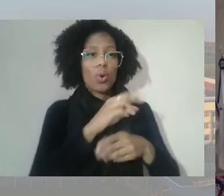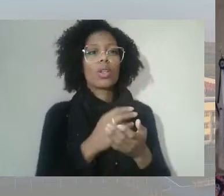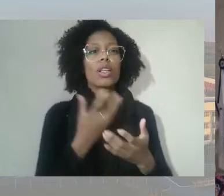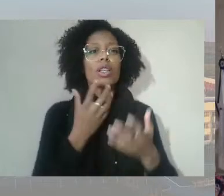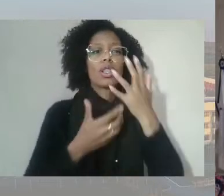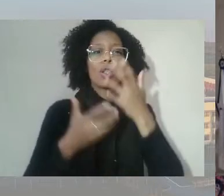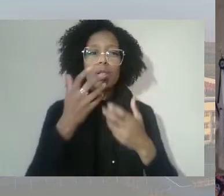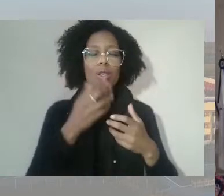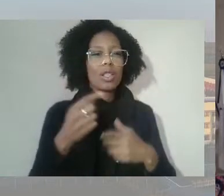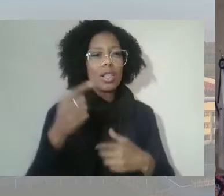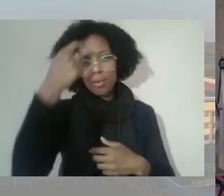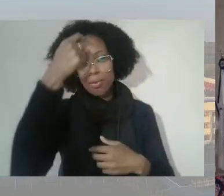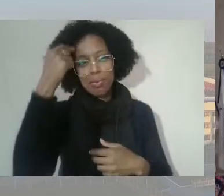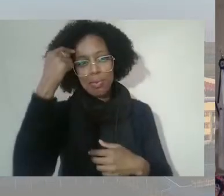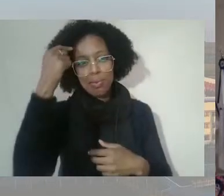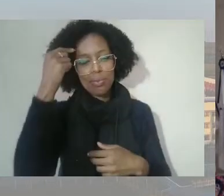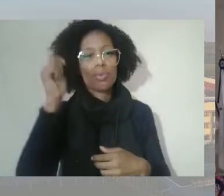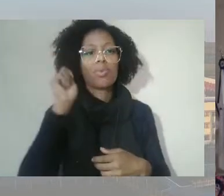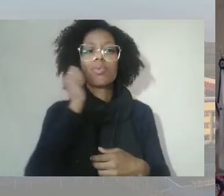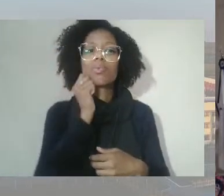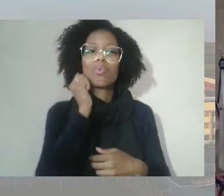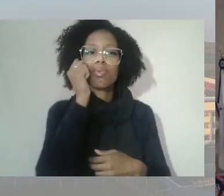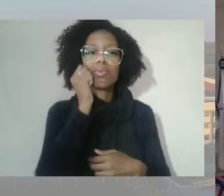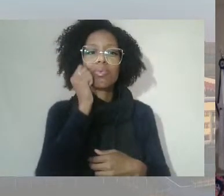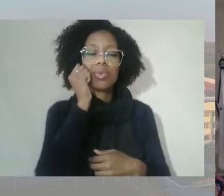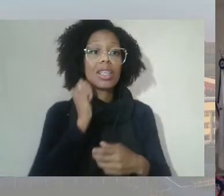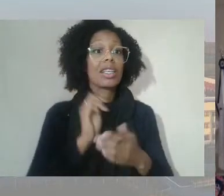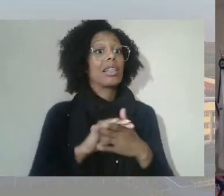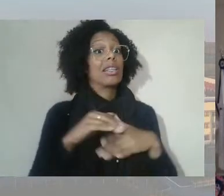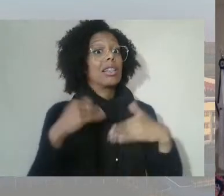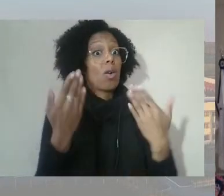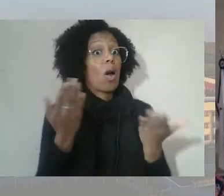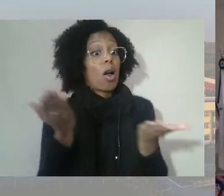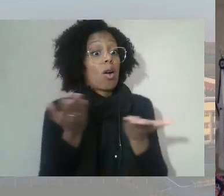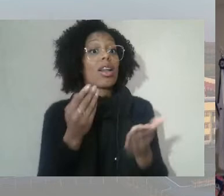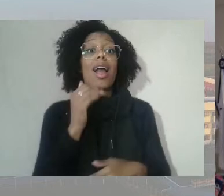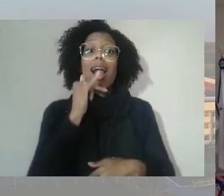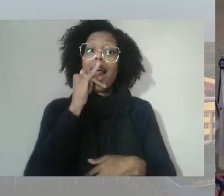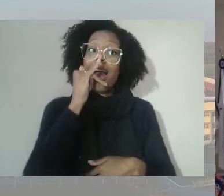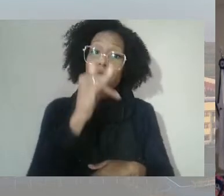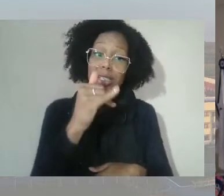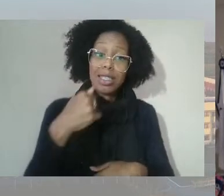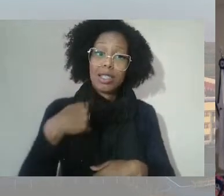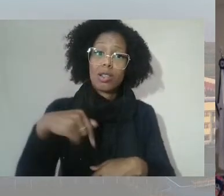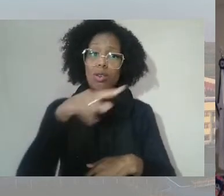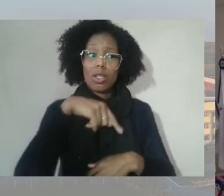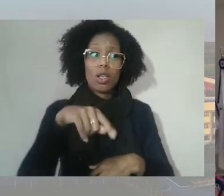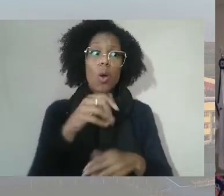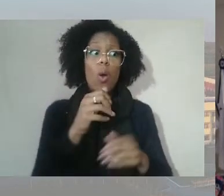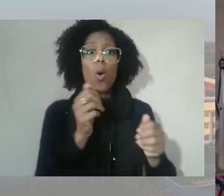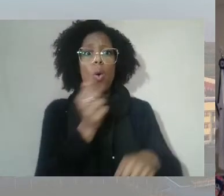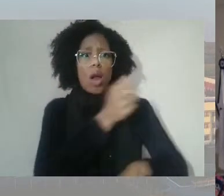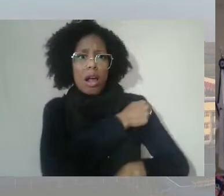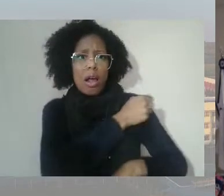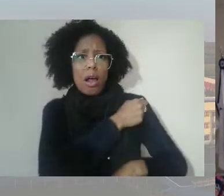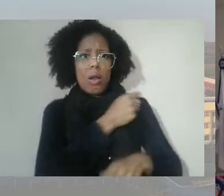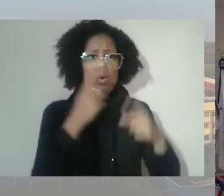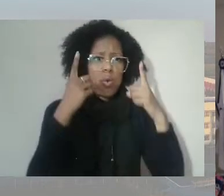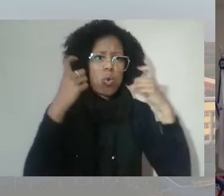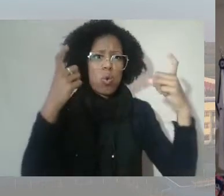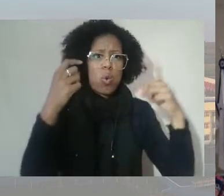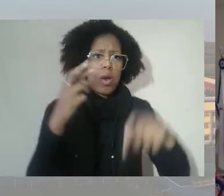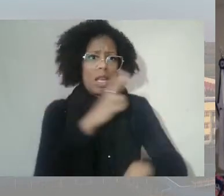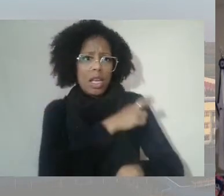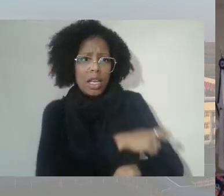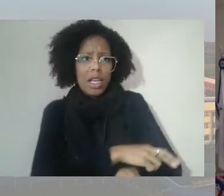negra, Oliveira Silveira. Queremos reafirmar e dizer que em nenhum momento os alunos foram violentos, desrespeitosos